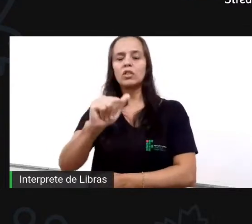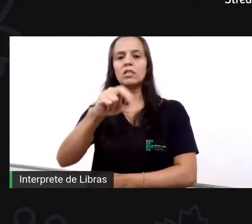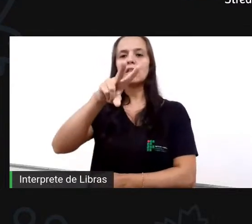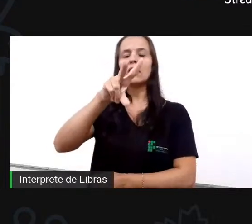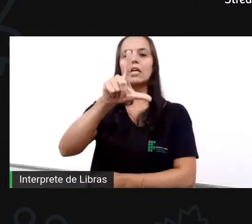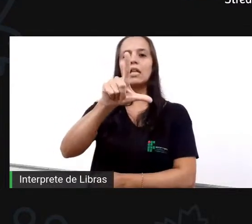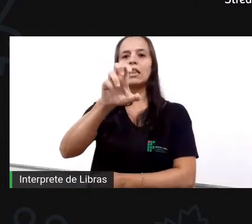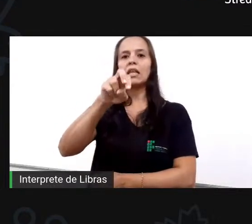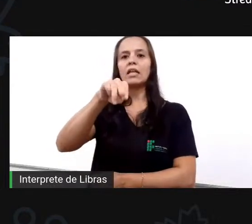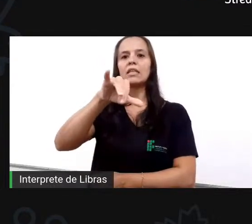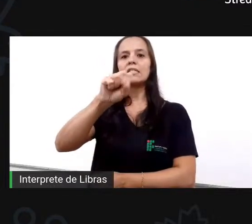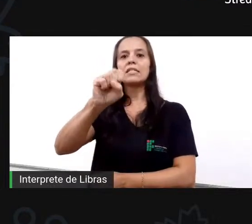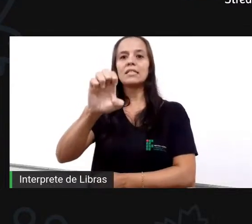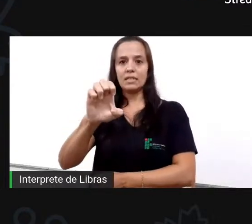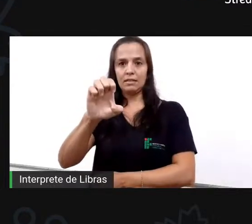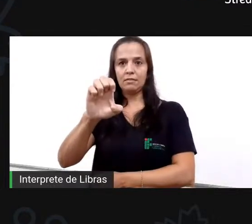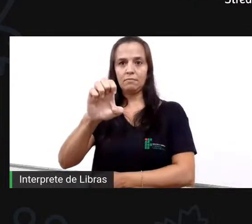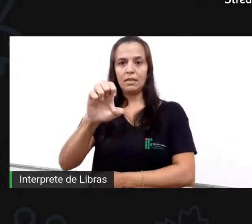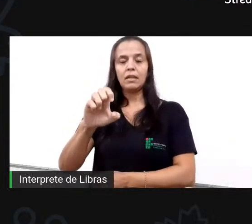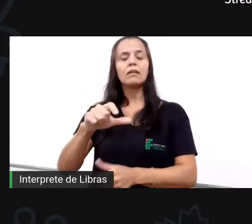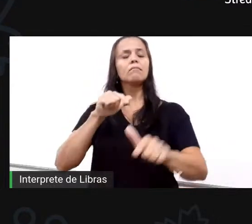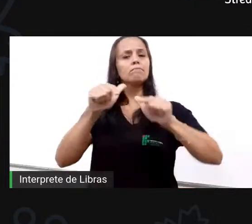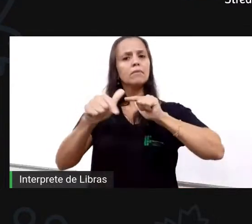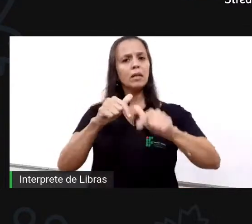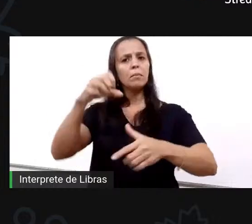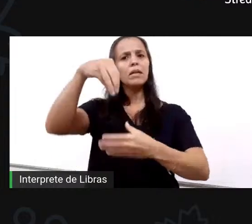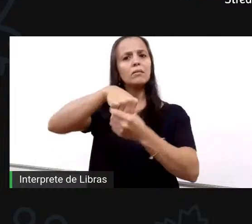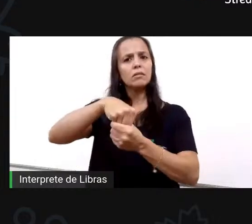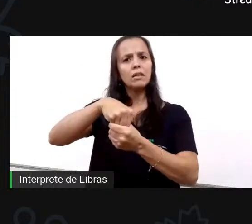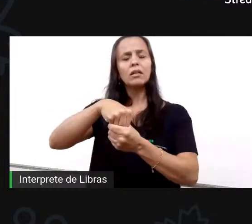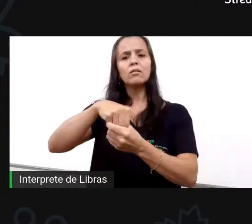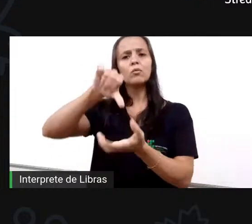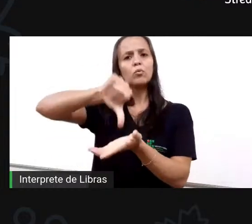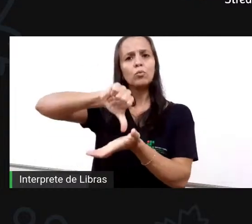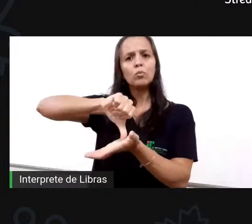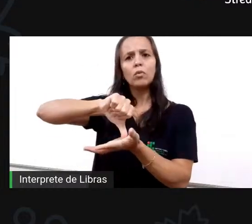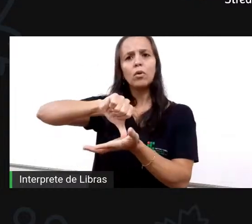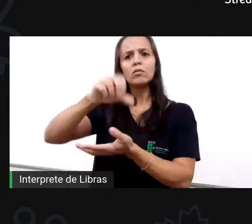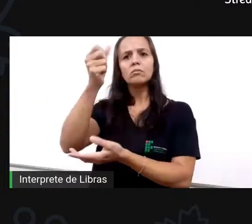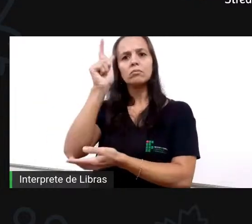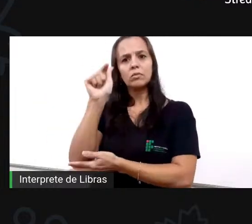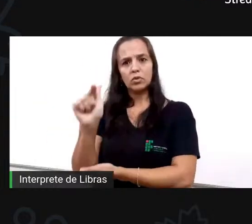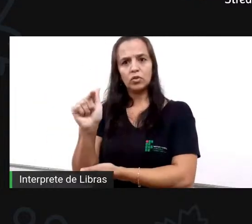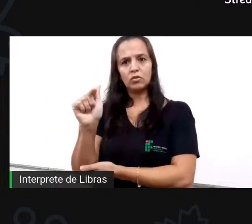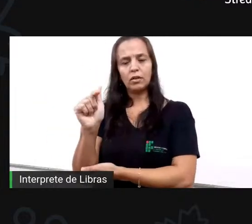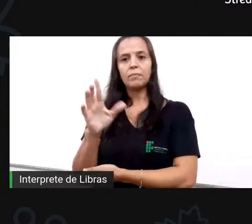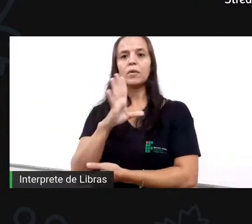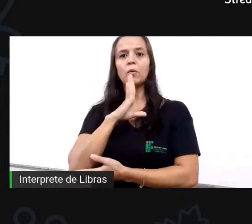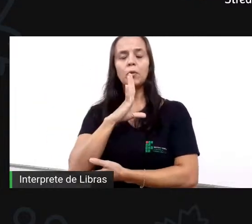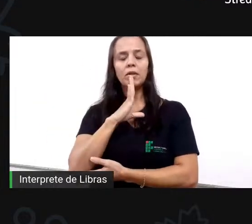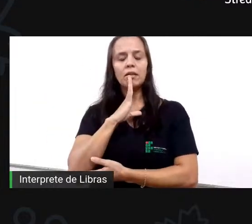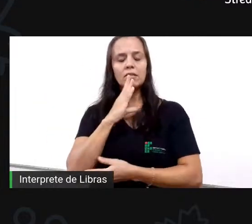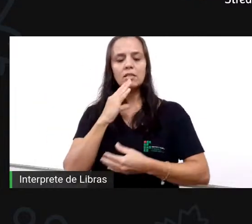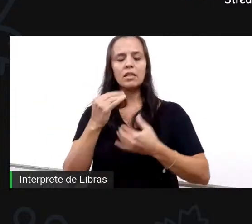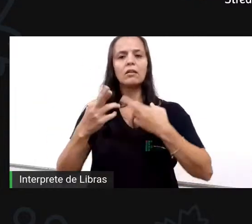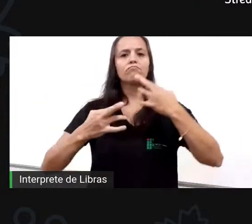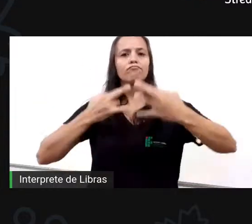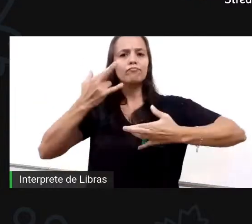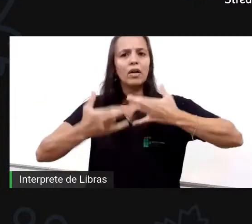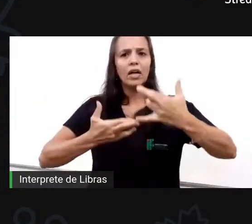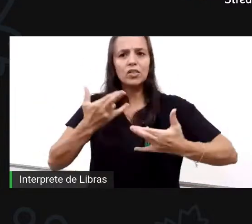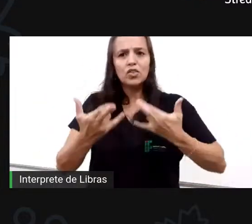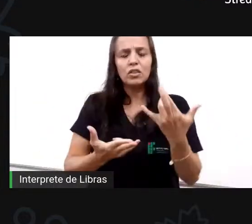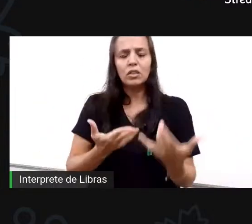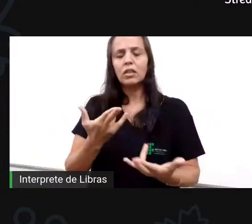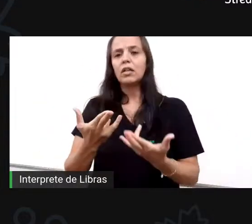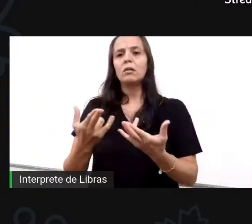um excelente trabalho no Polo de Giruá. Conhecer a dinâmica de uma empresa, o